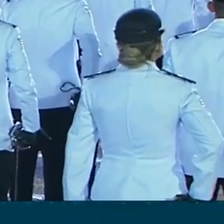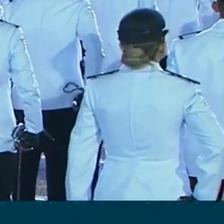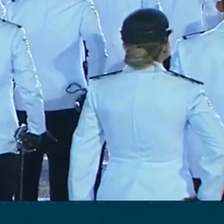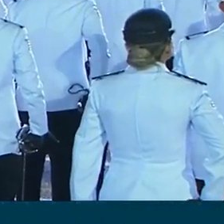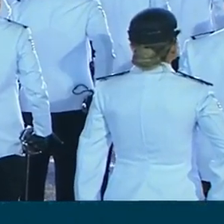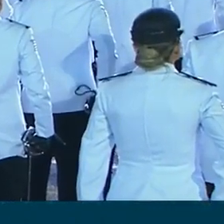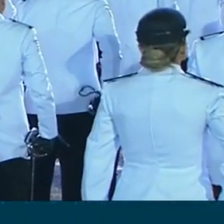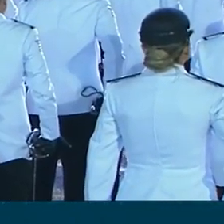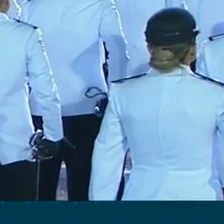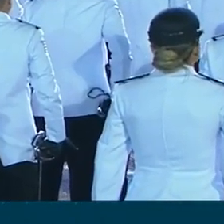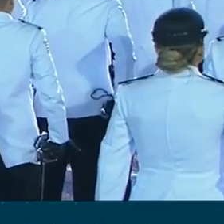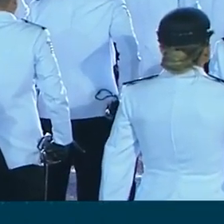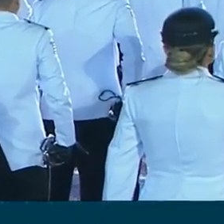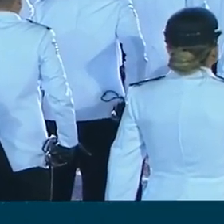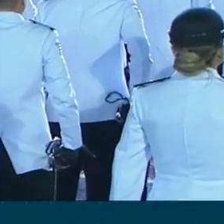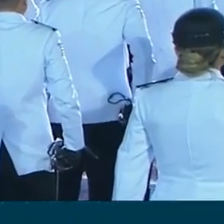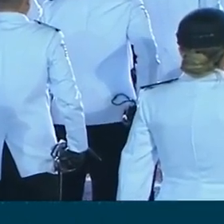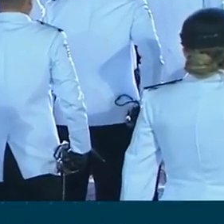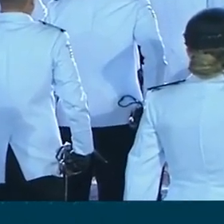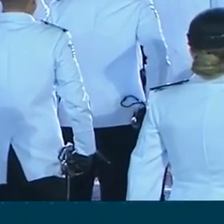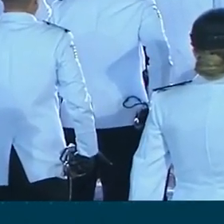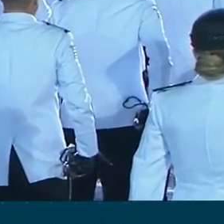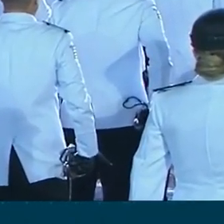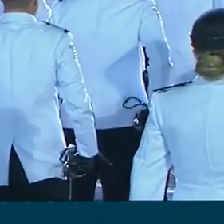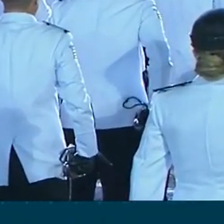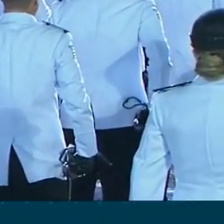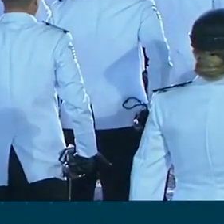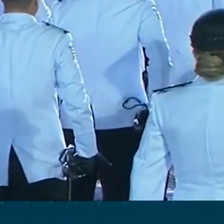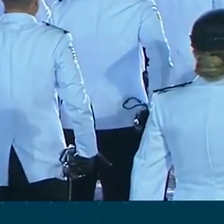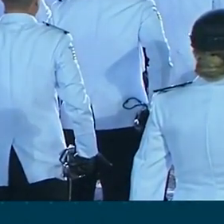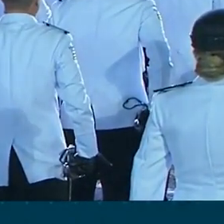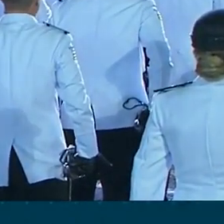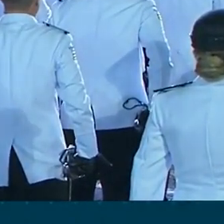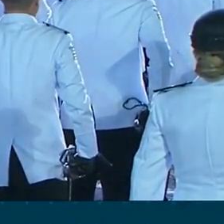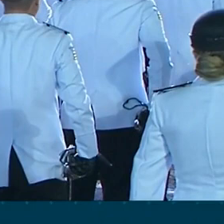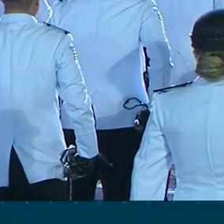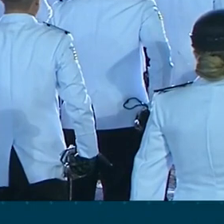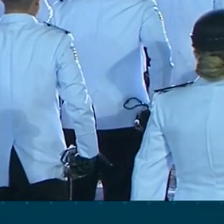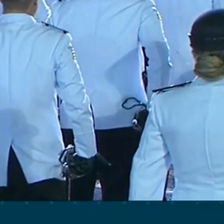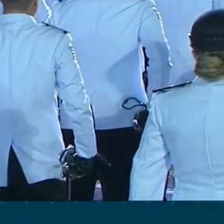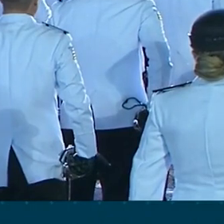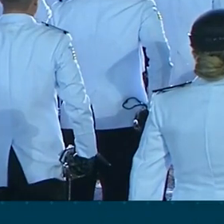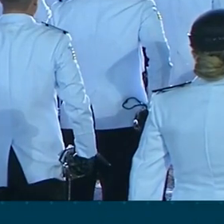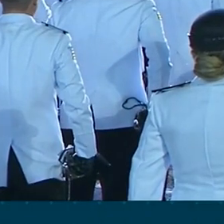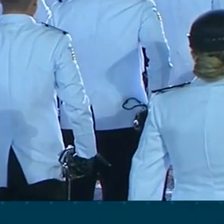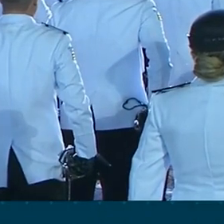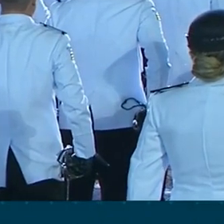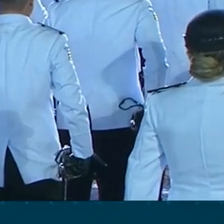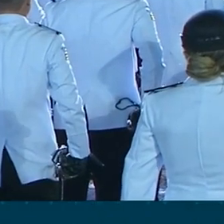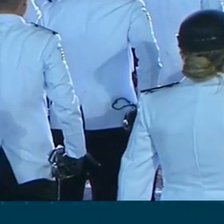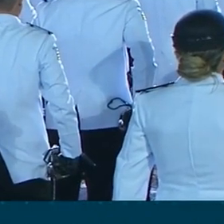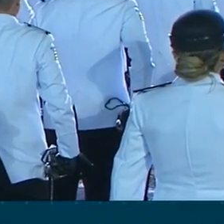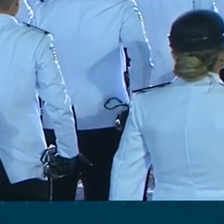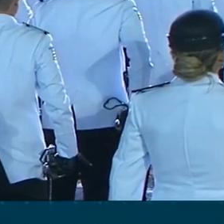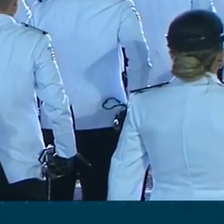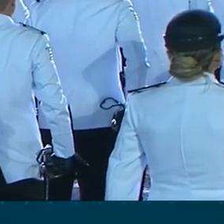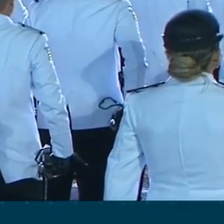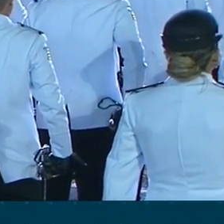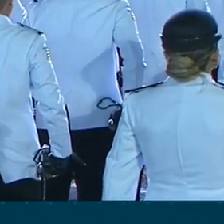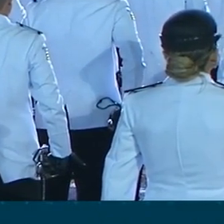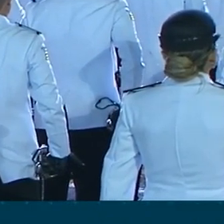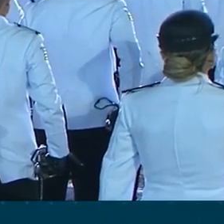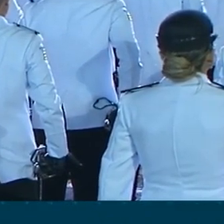fala agradecendo a Deus pela vida, por minha família, em especial a minha amada esposa Laís, que se encontra